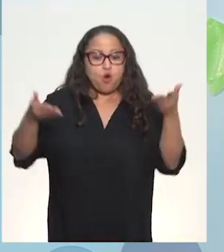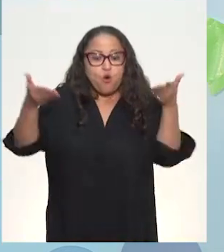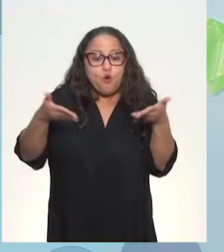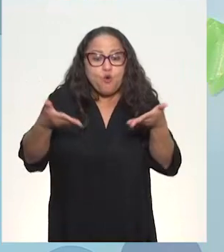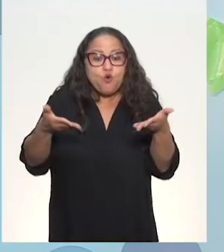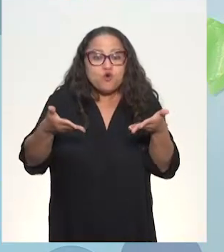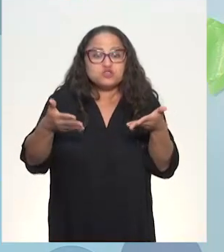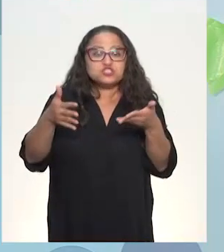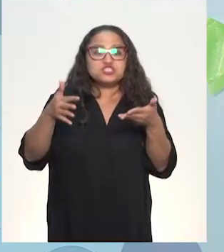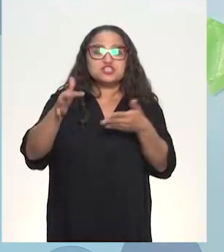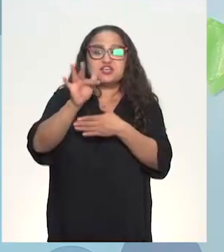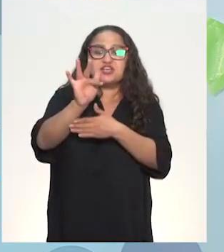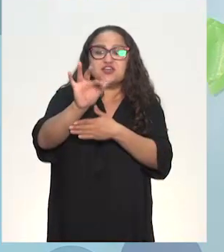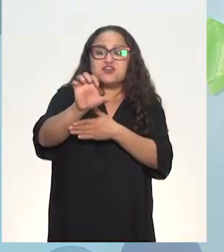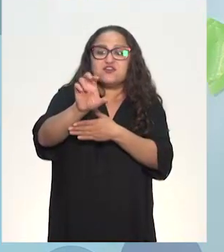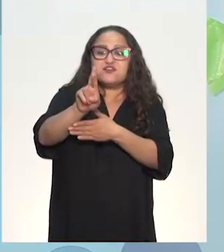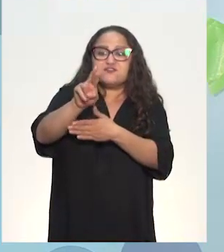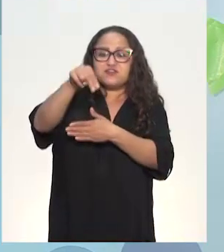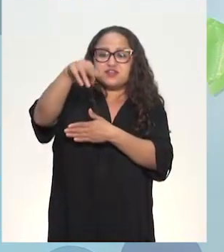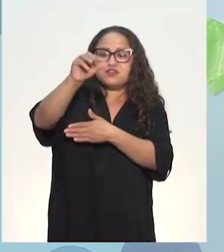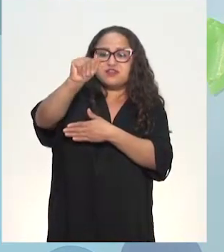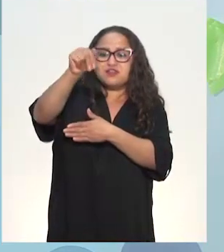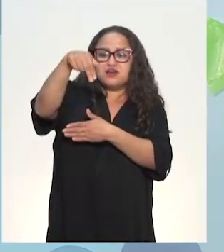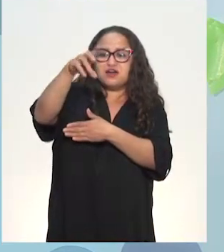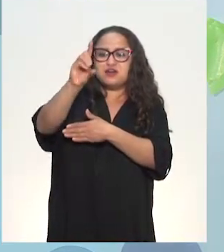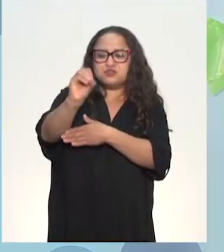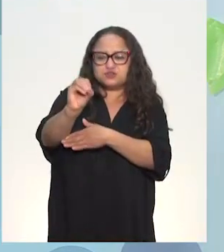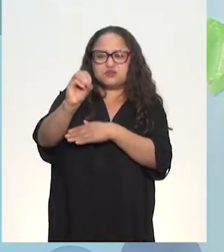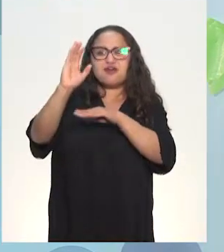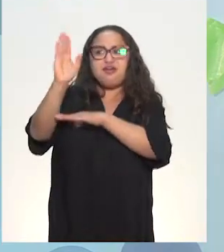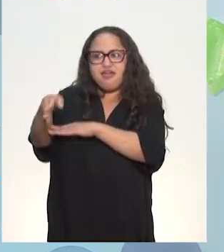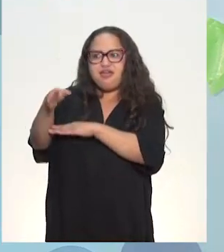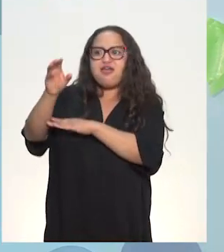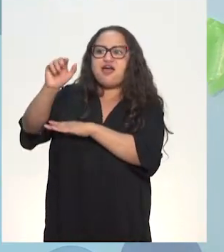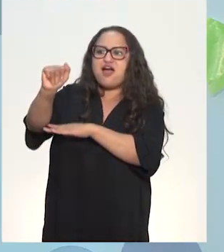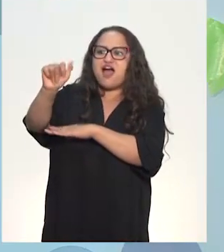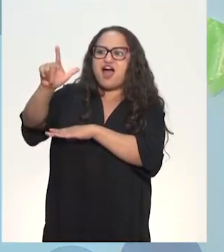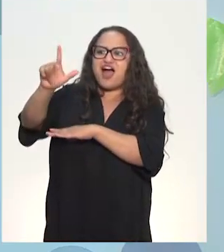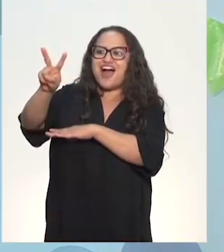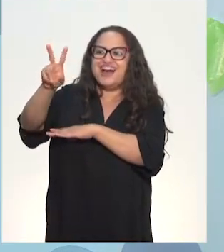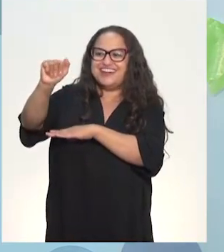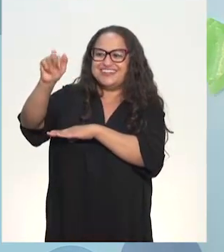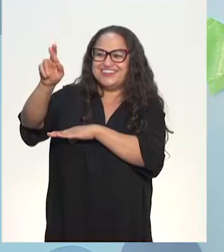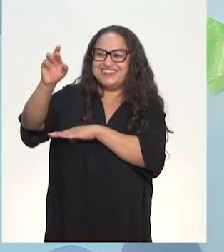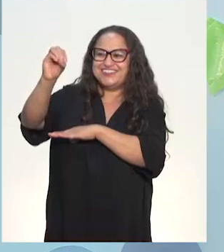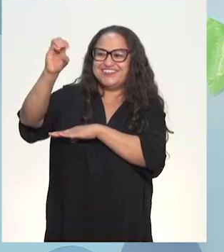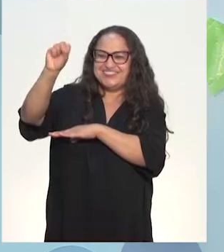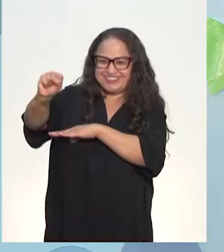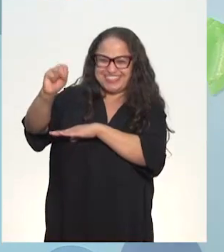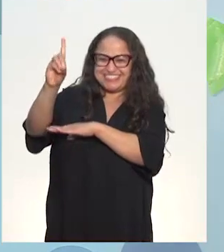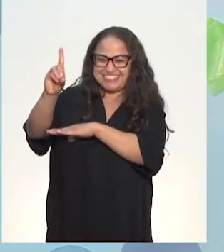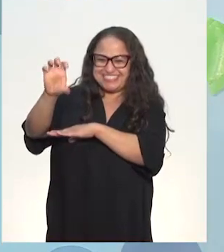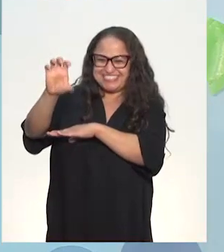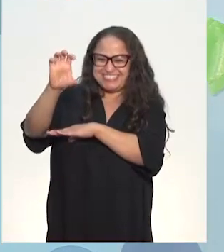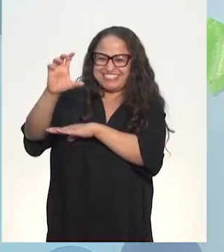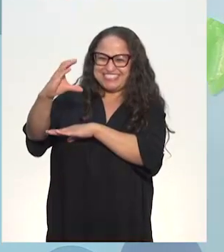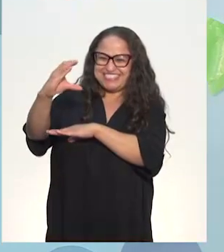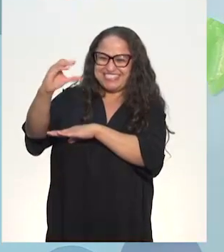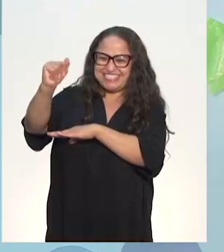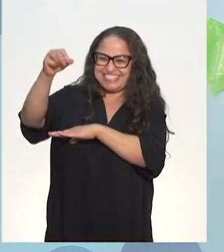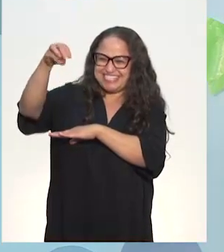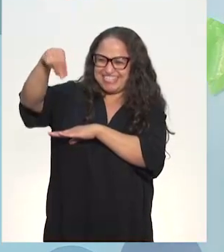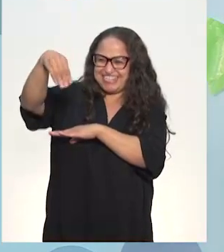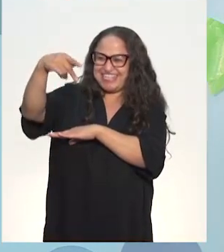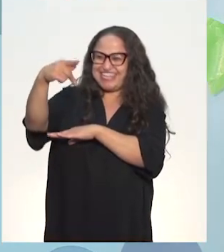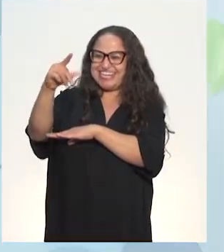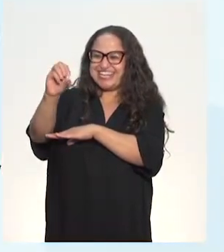Fernando Pessoa é Álvaro de Campos, neste poema maravilhoso, vamos lá, está muito rápido, devagar, porque eu estou dando uma enrolada para você pegar a